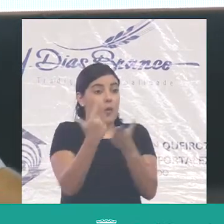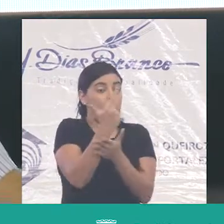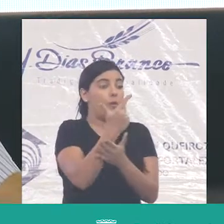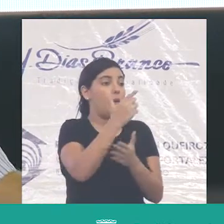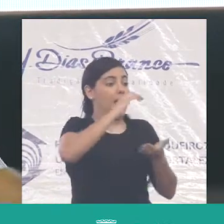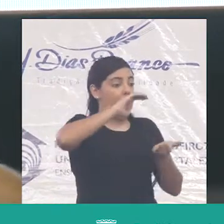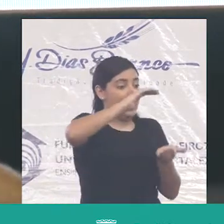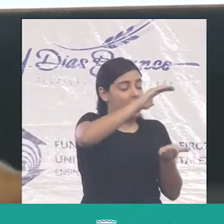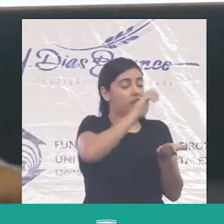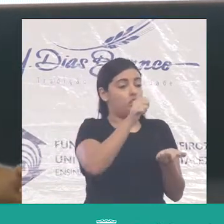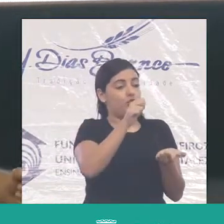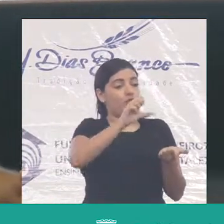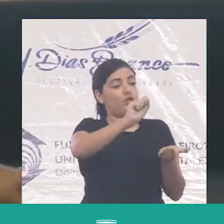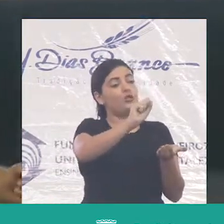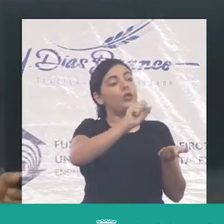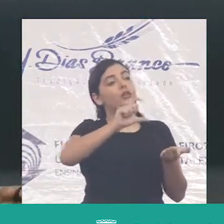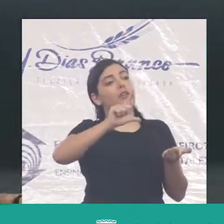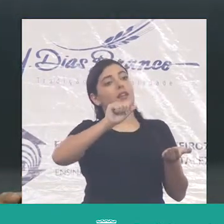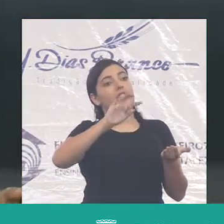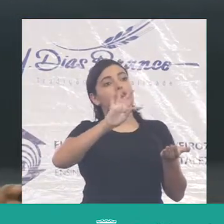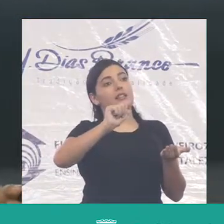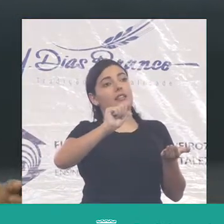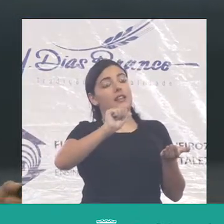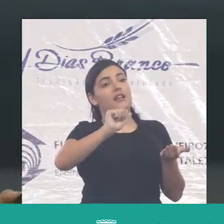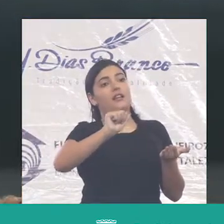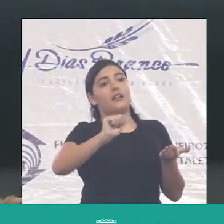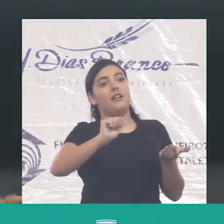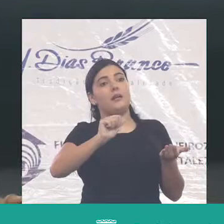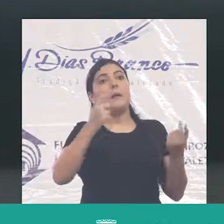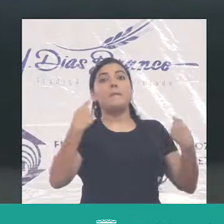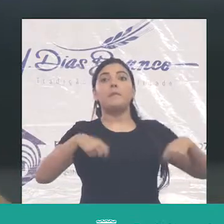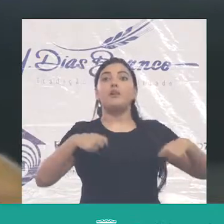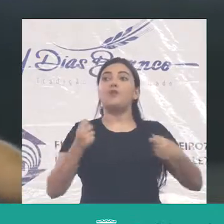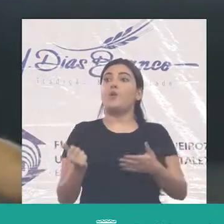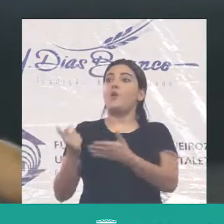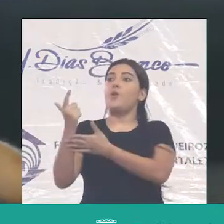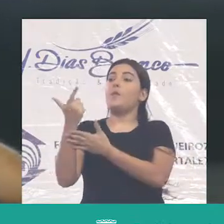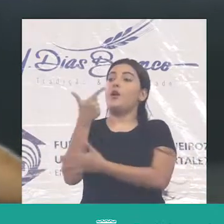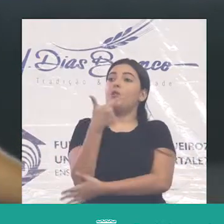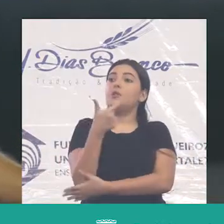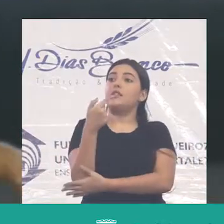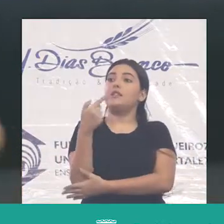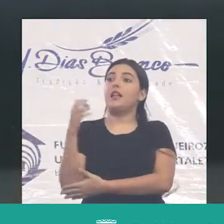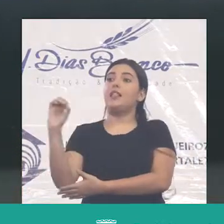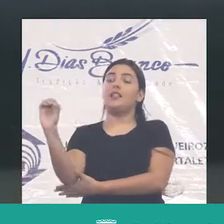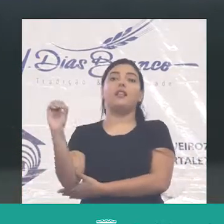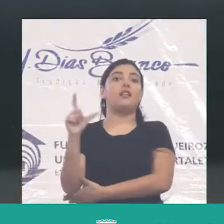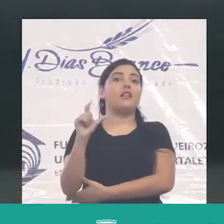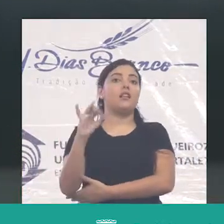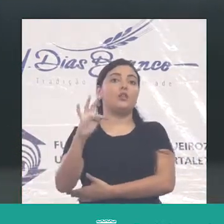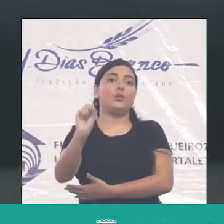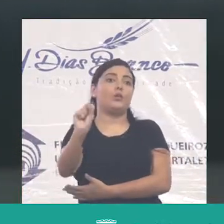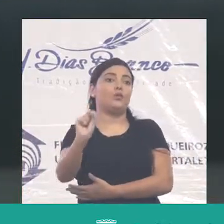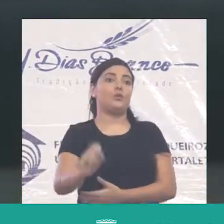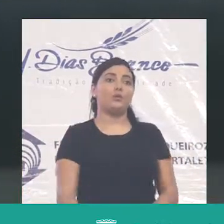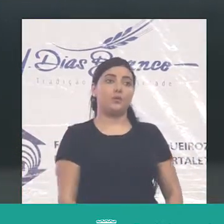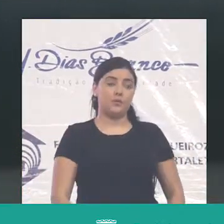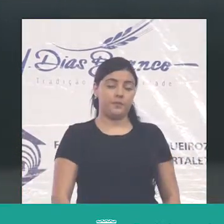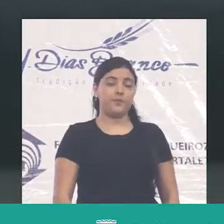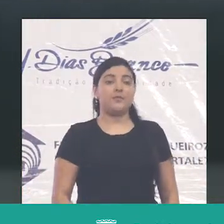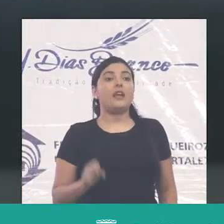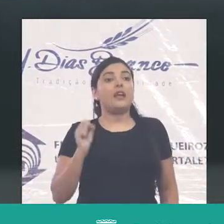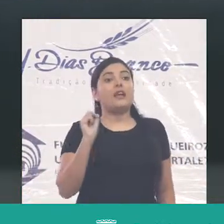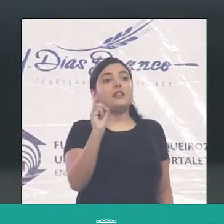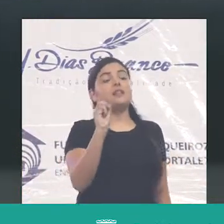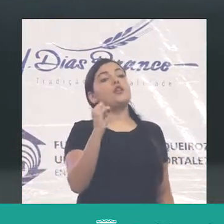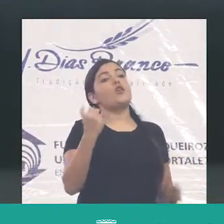18 latas, ou seja, eu tive que comprar 270 litros para poder pintar 260. Se